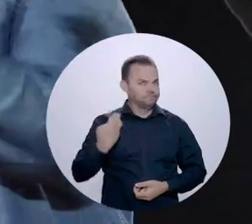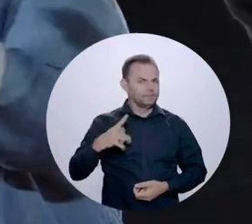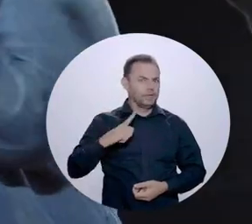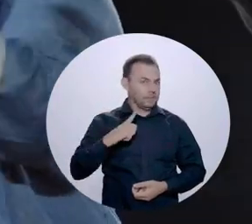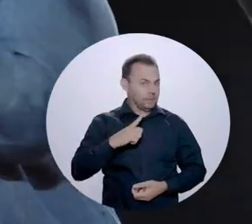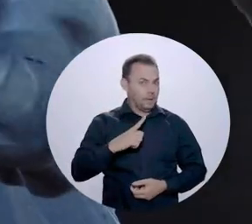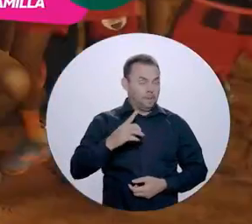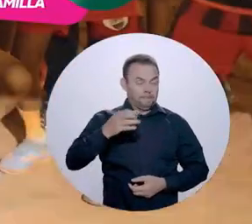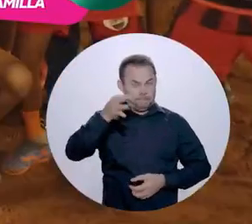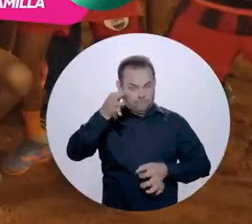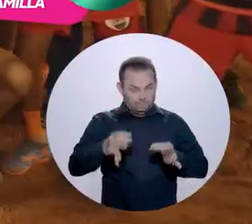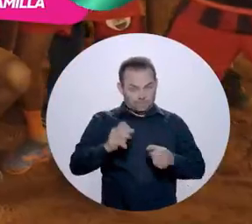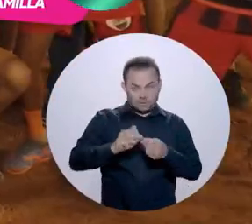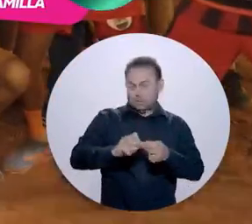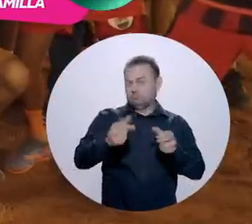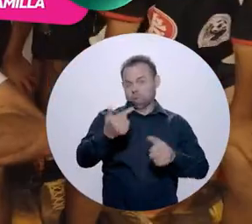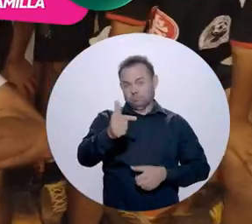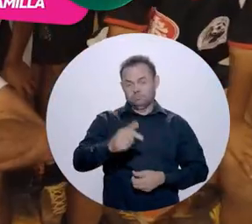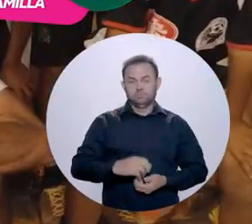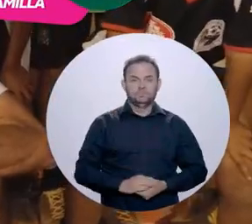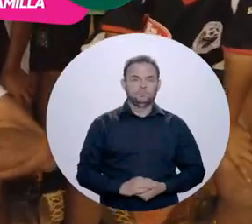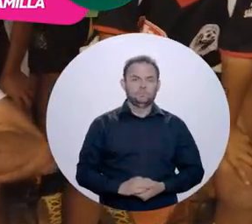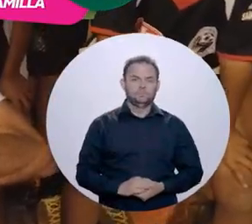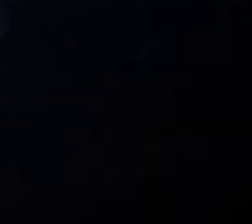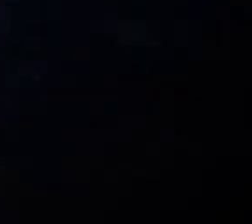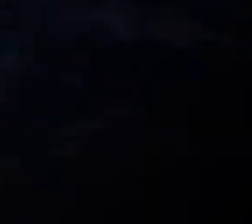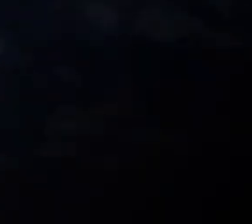Prefeita Adriana, sem medo de fazer o certo.